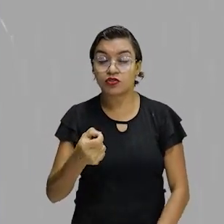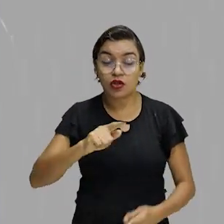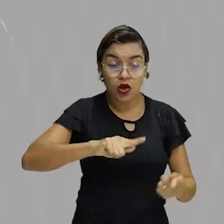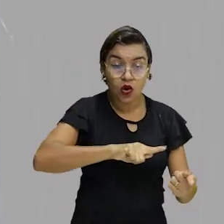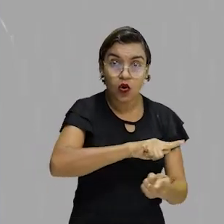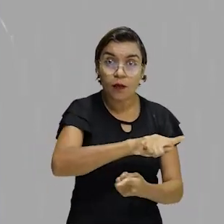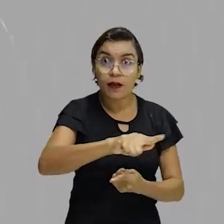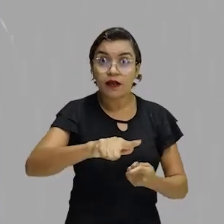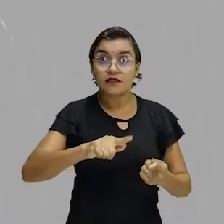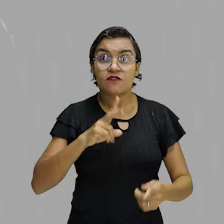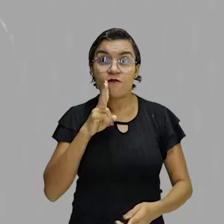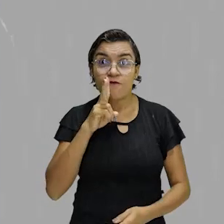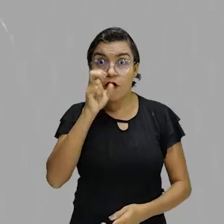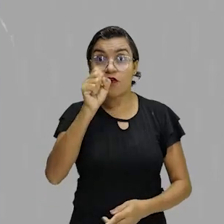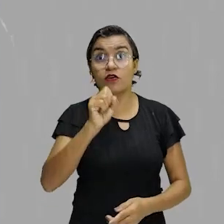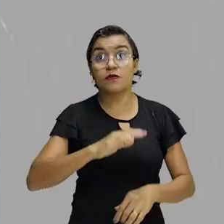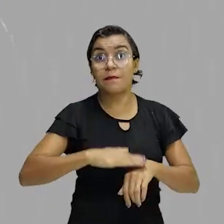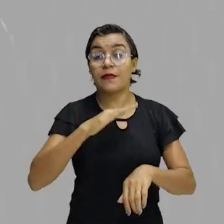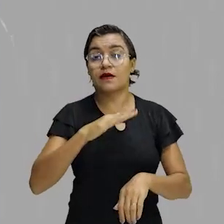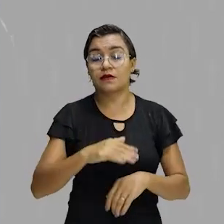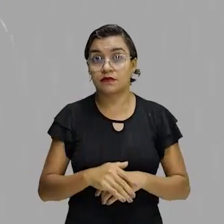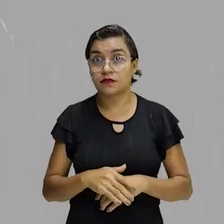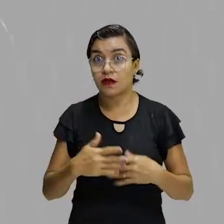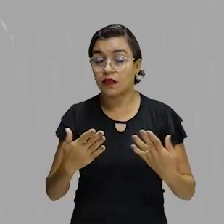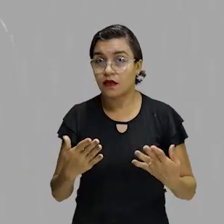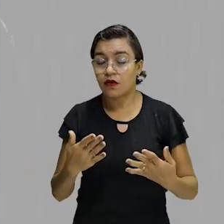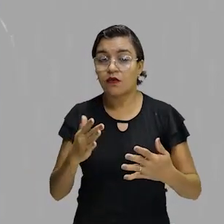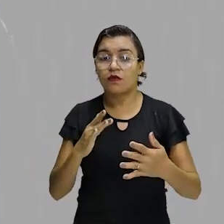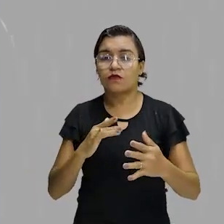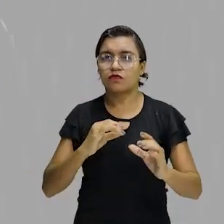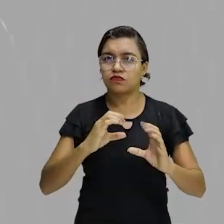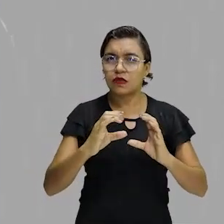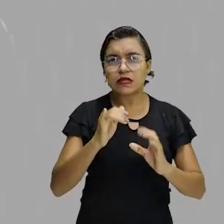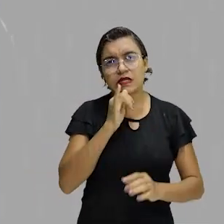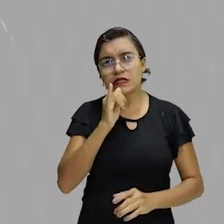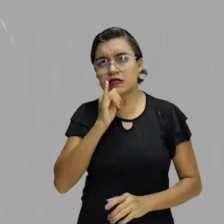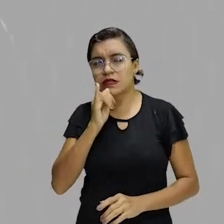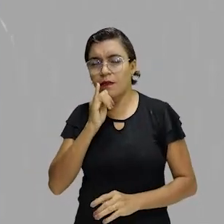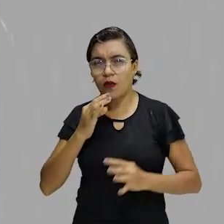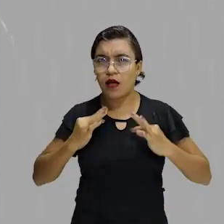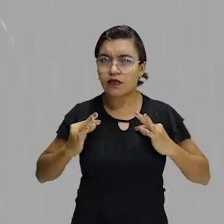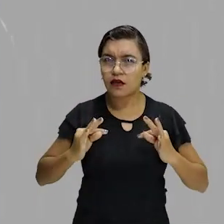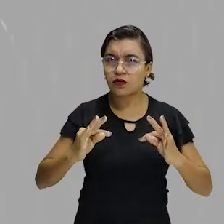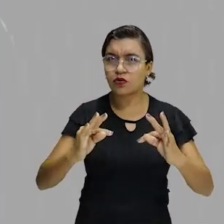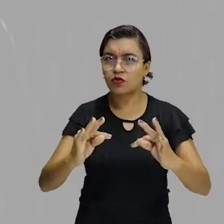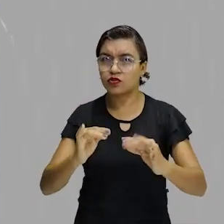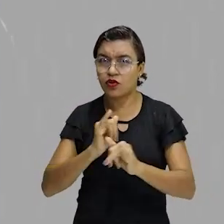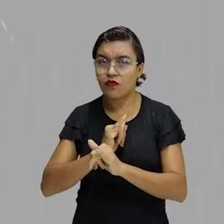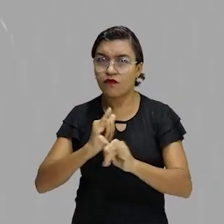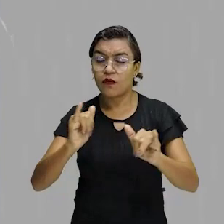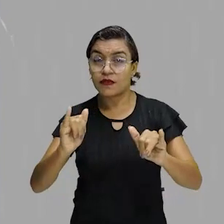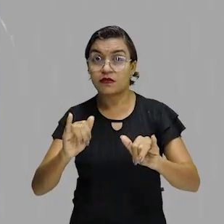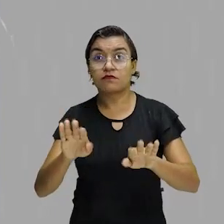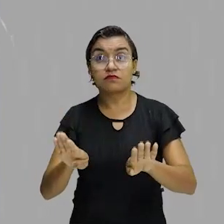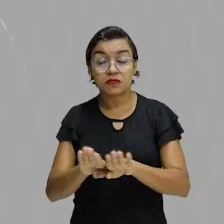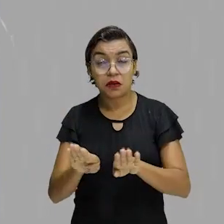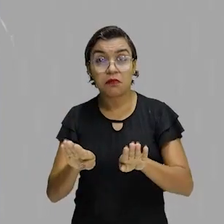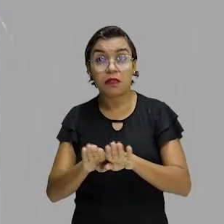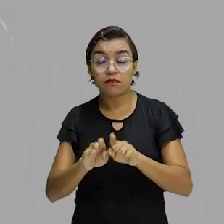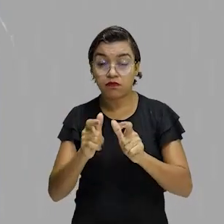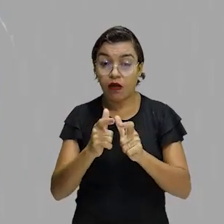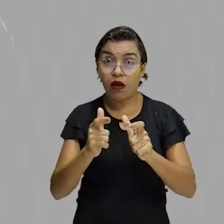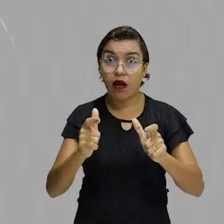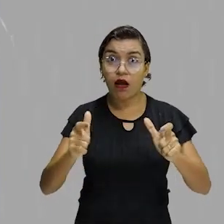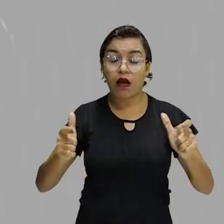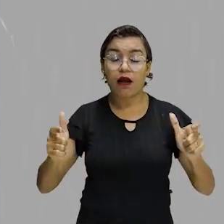intensifica mais. E os meios de comunicação, a tecnologia de informação também avança bastante.